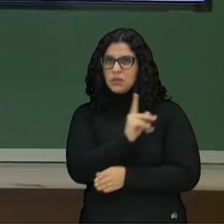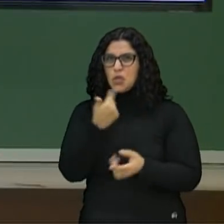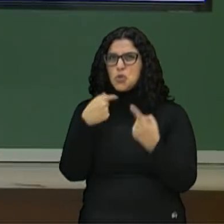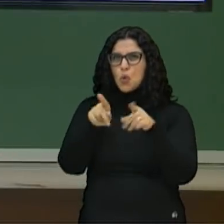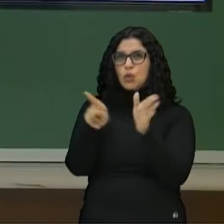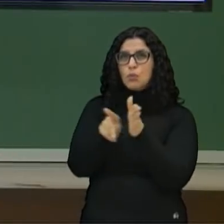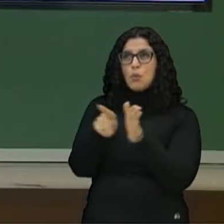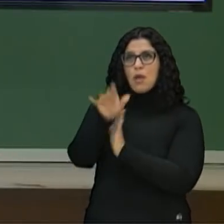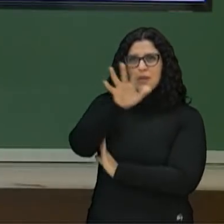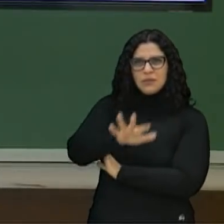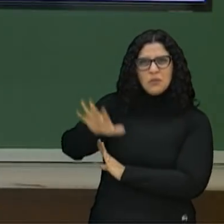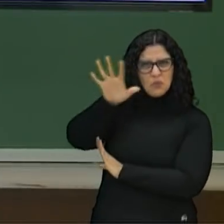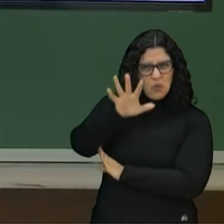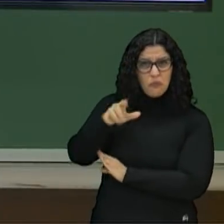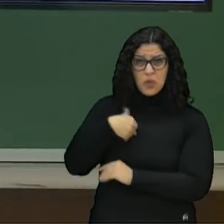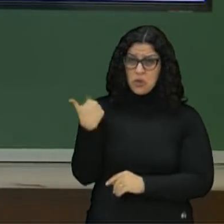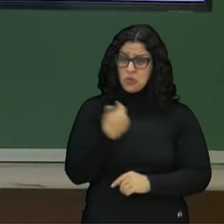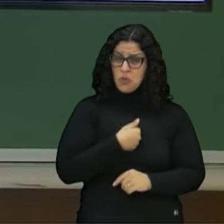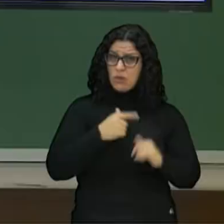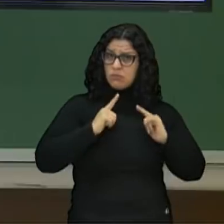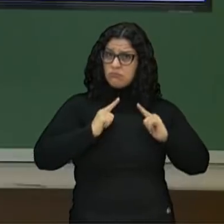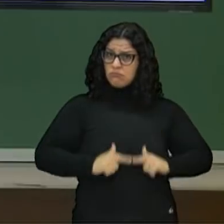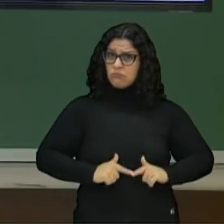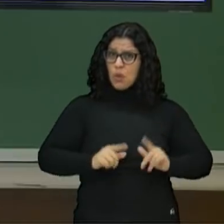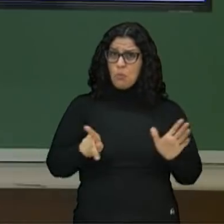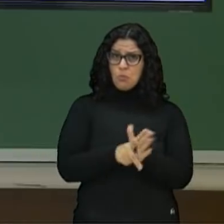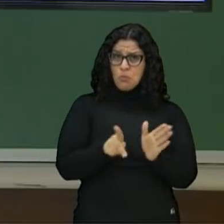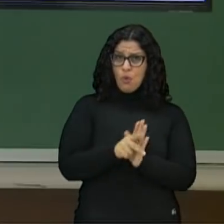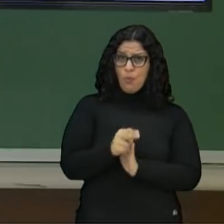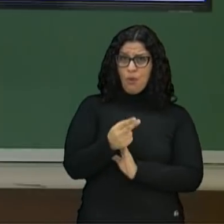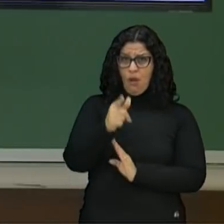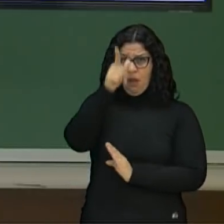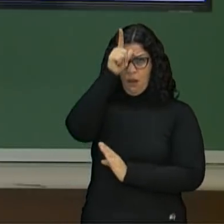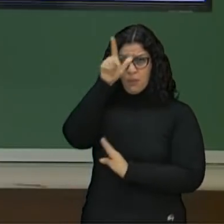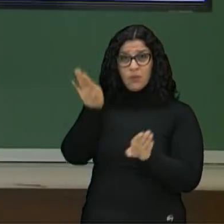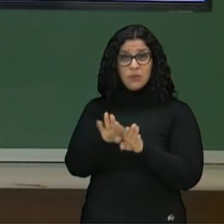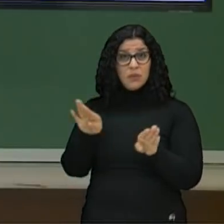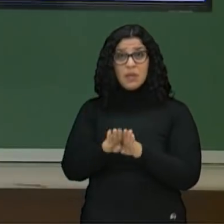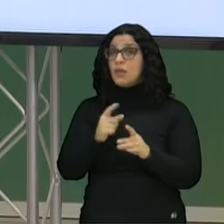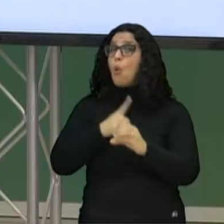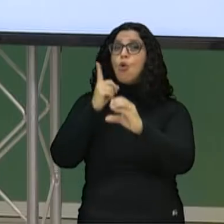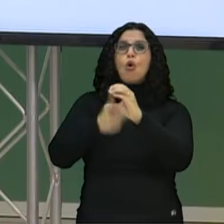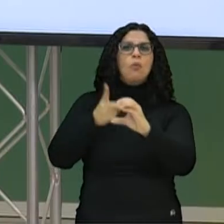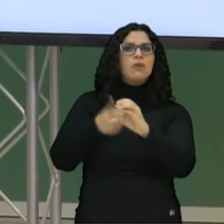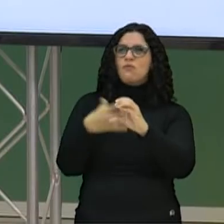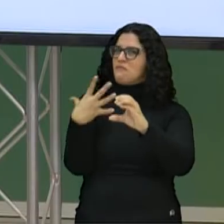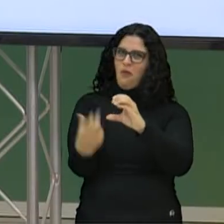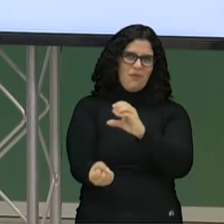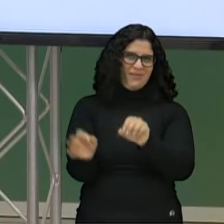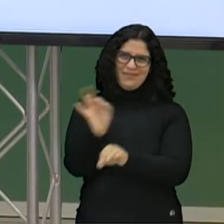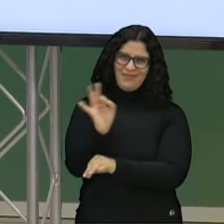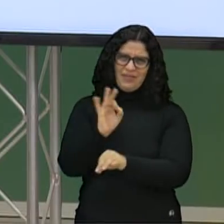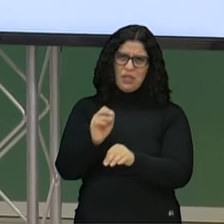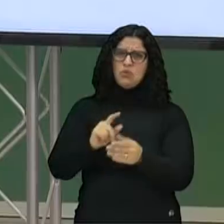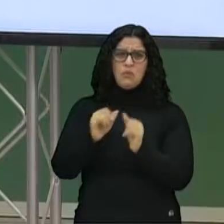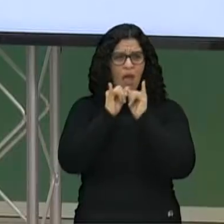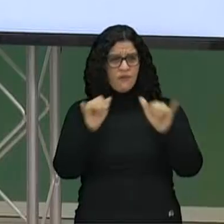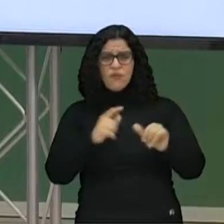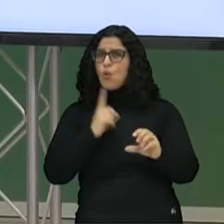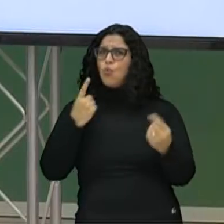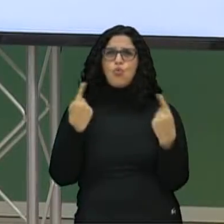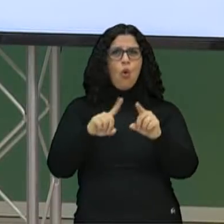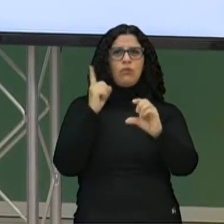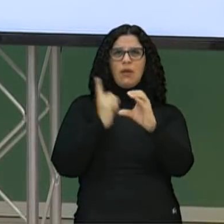os eslavos, e ainda o sentimento anticomunista que o Hitler nunca escondeu e declarava isso